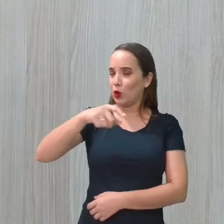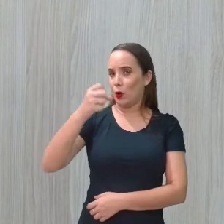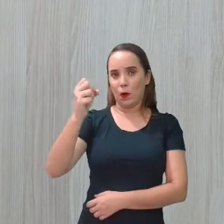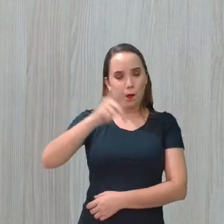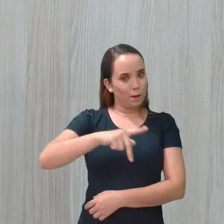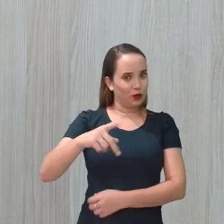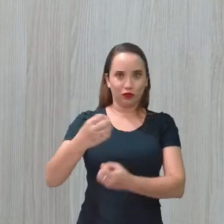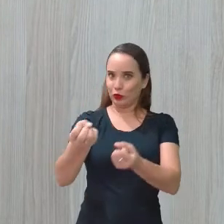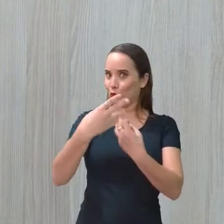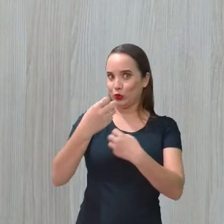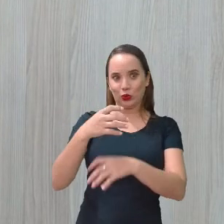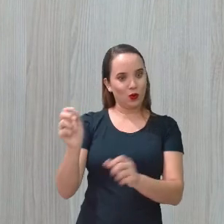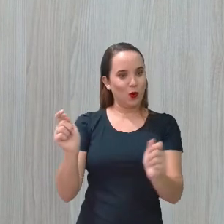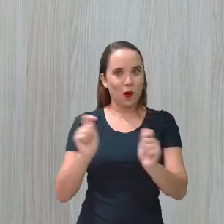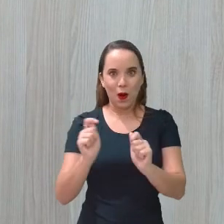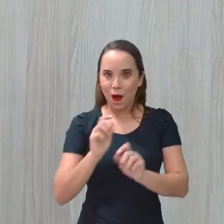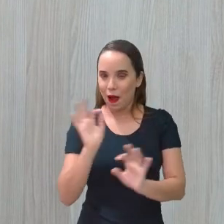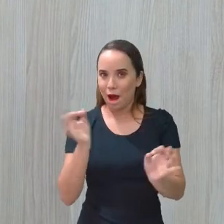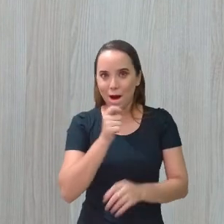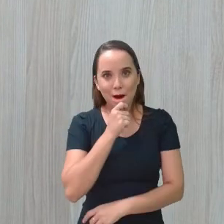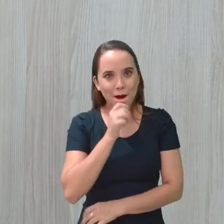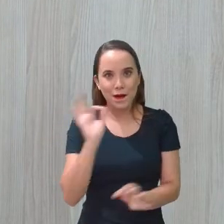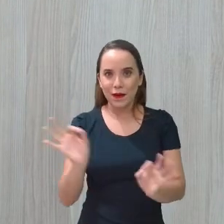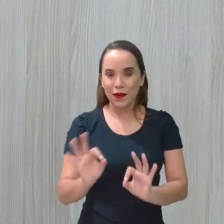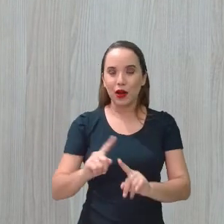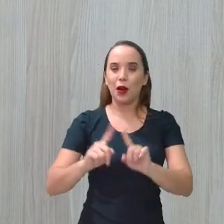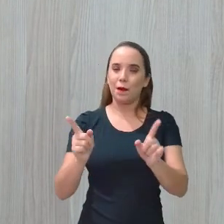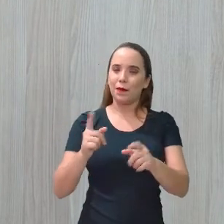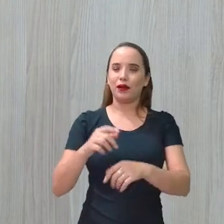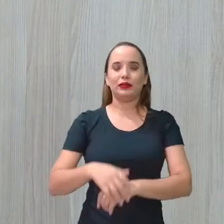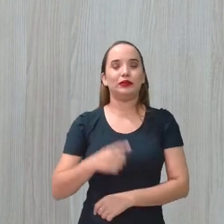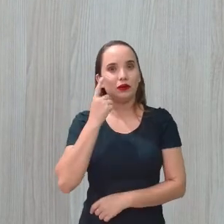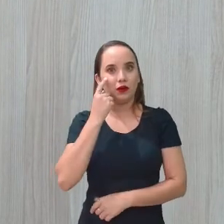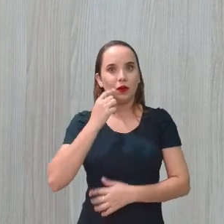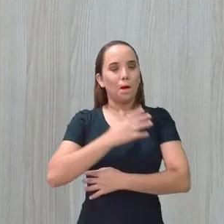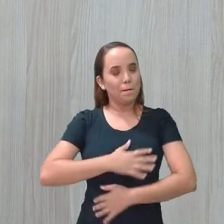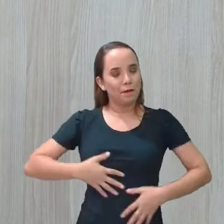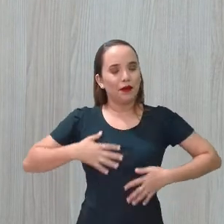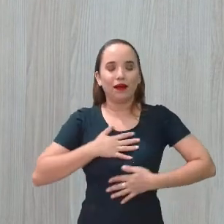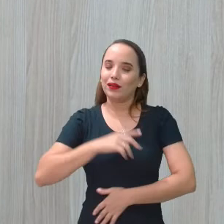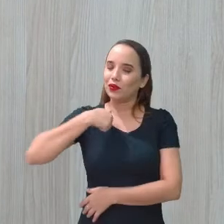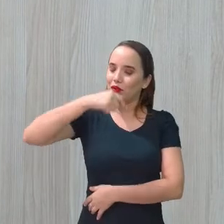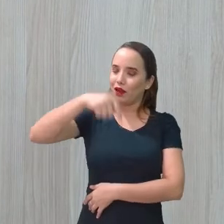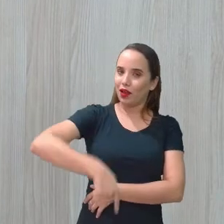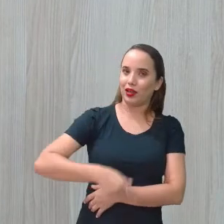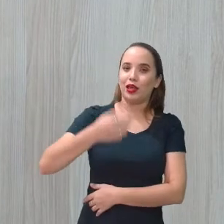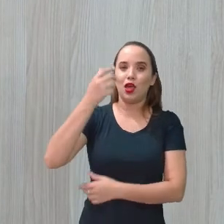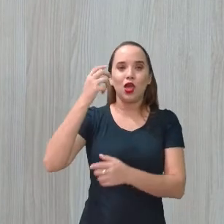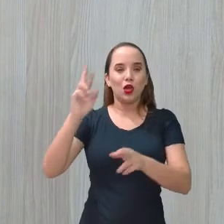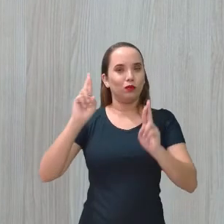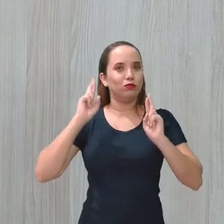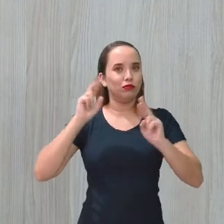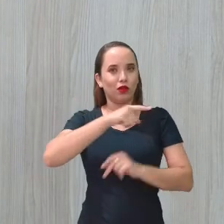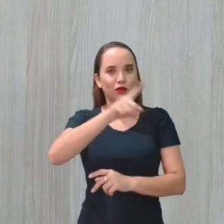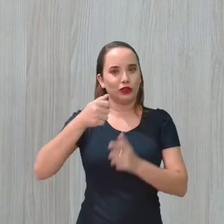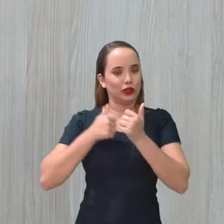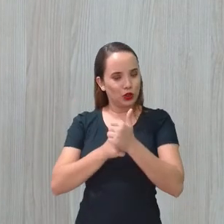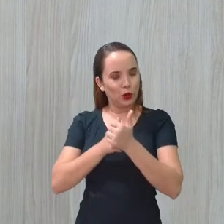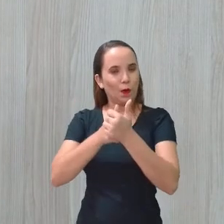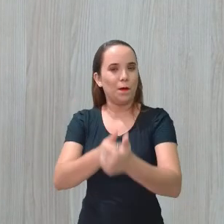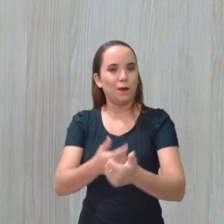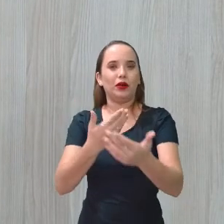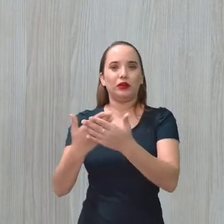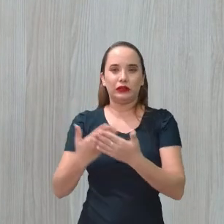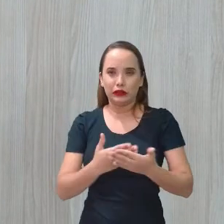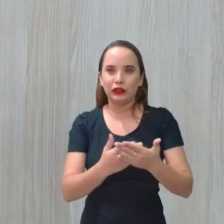outra técnica, né, gente? Mas olha, foi um prazer estar nessa aula. Espero que vocês acompanhem a gente nessas aulas todas aí,